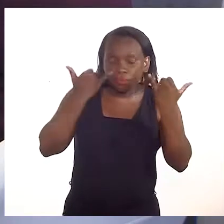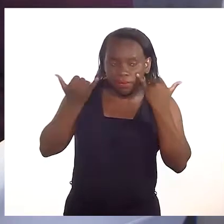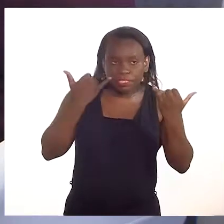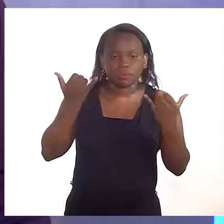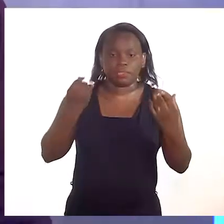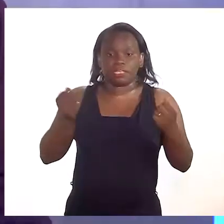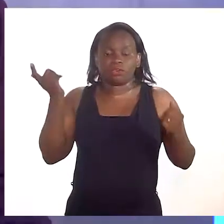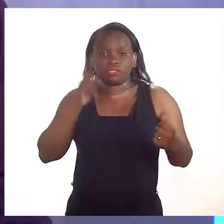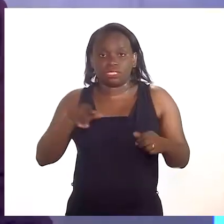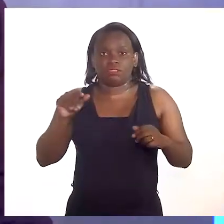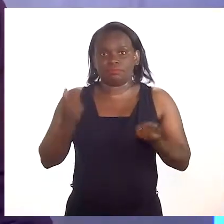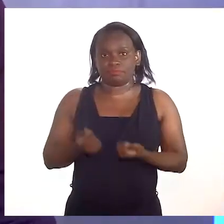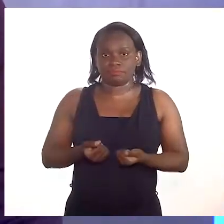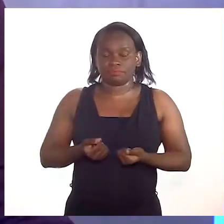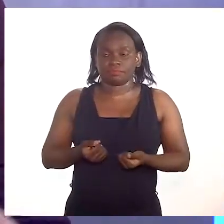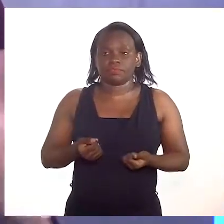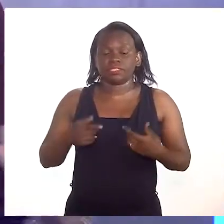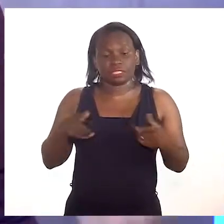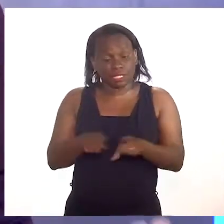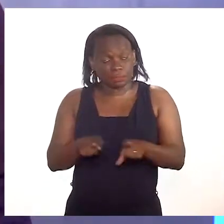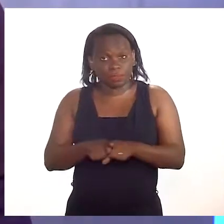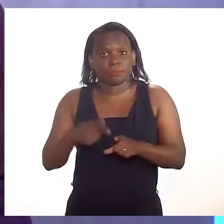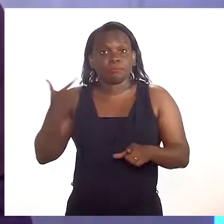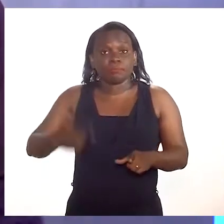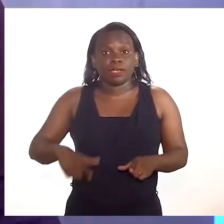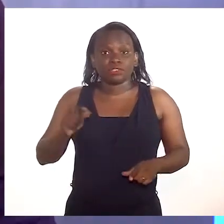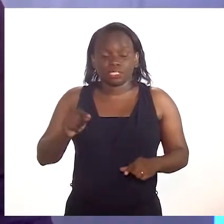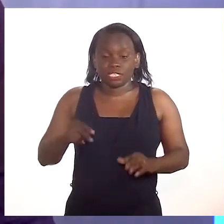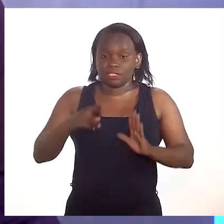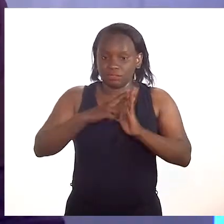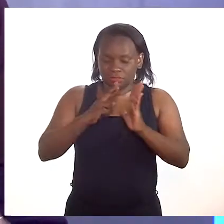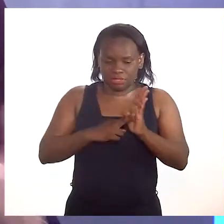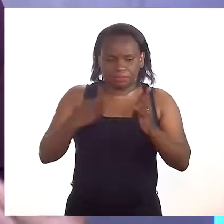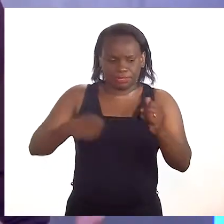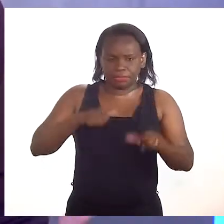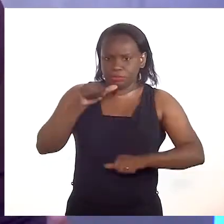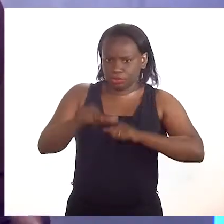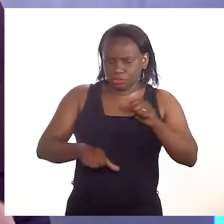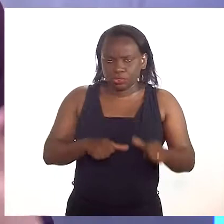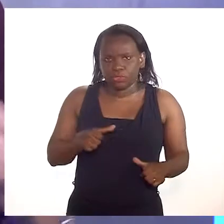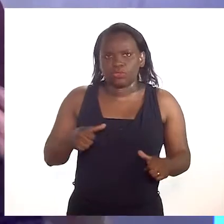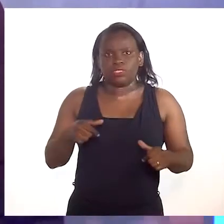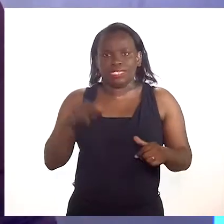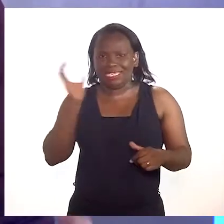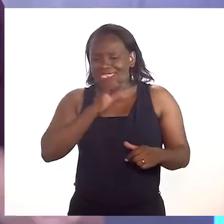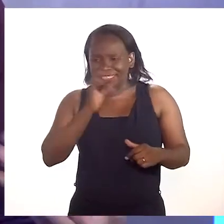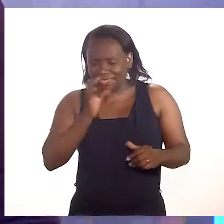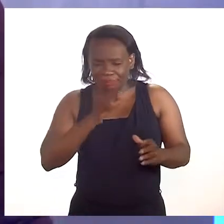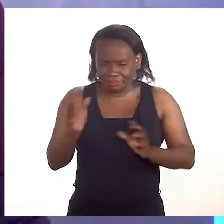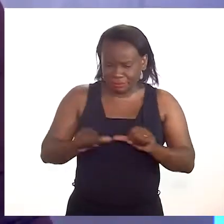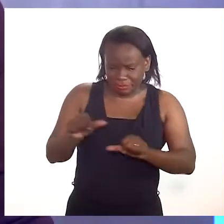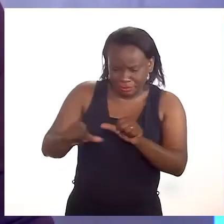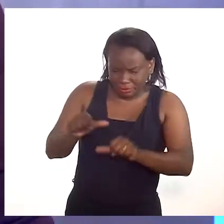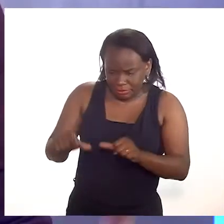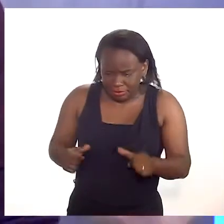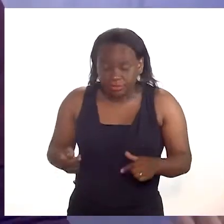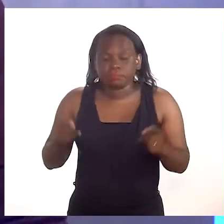informação para que isso pudesse acontecer. Sem contar com a questão regulatória, que teve que ser mexida às pressas e muito